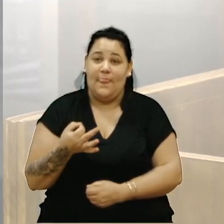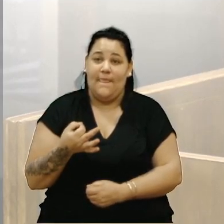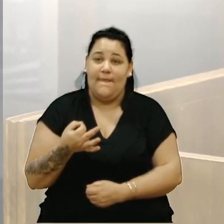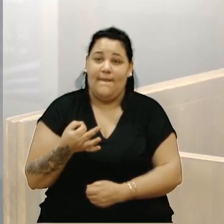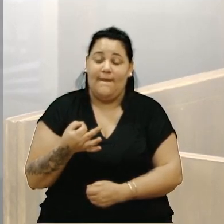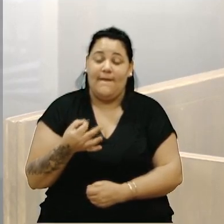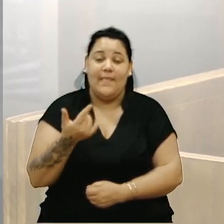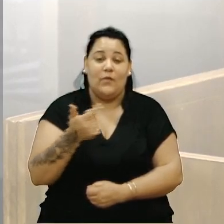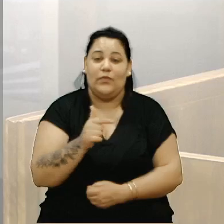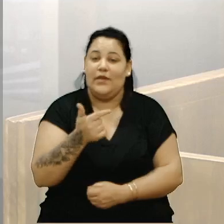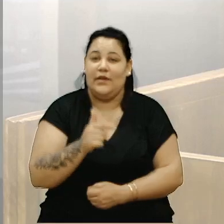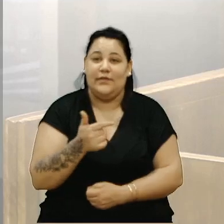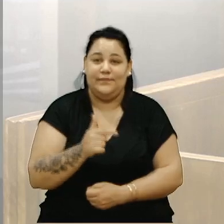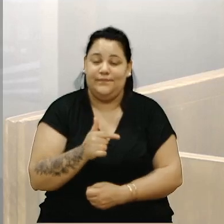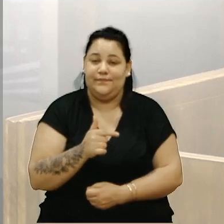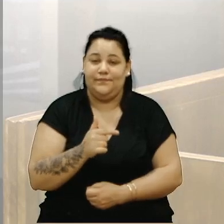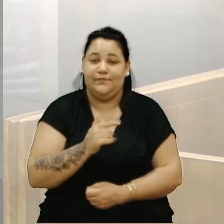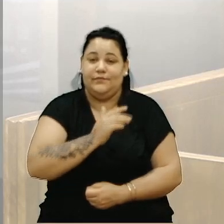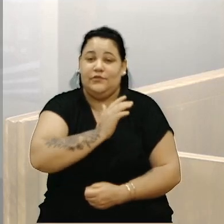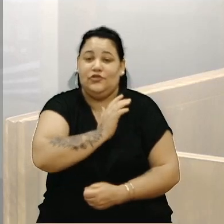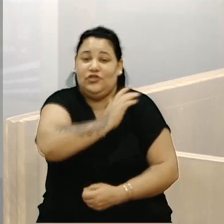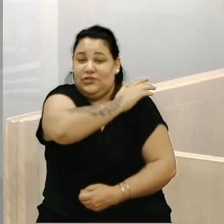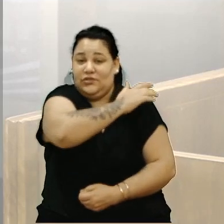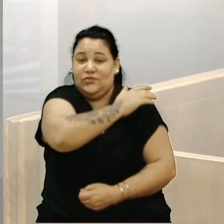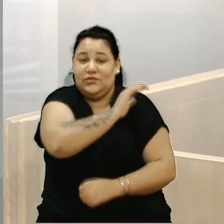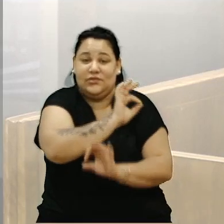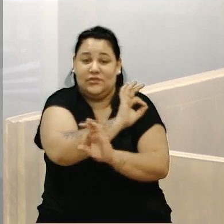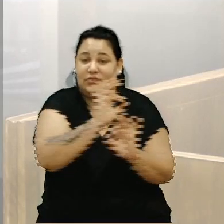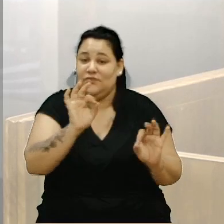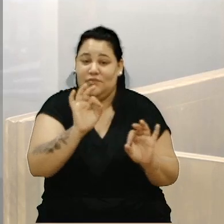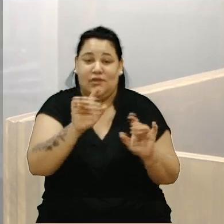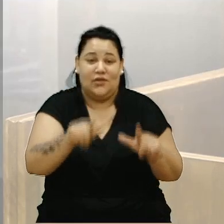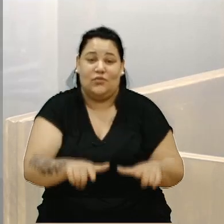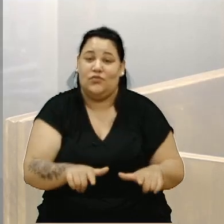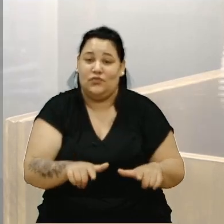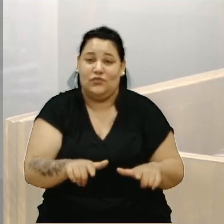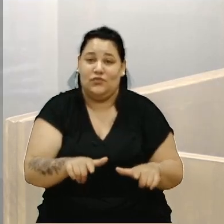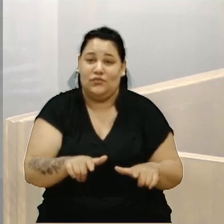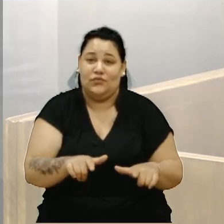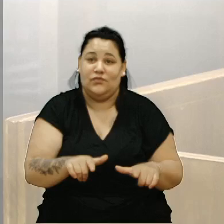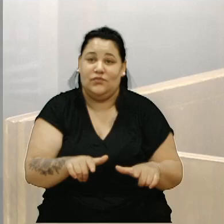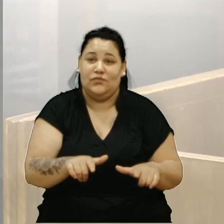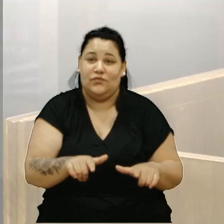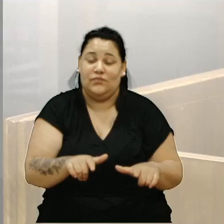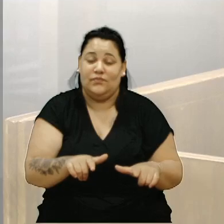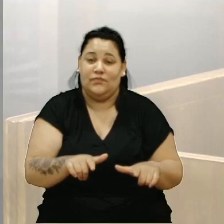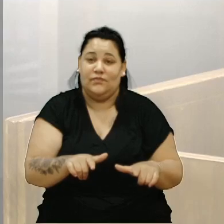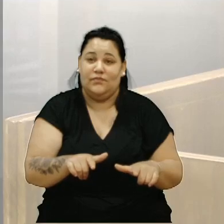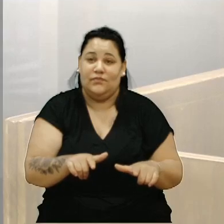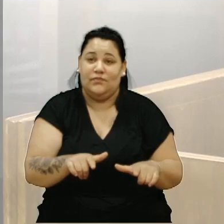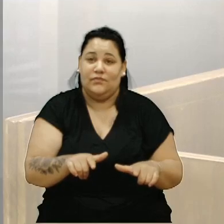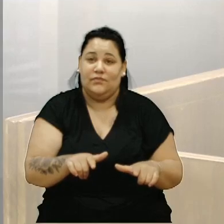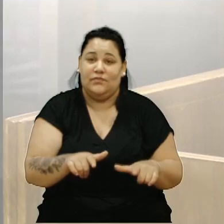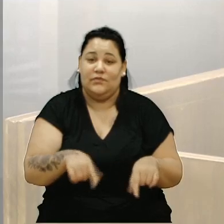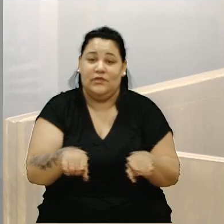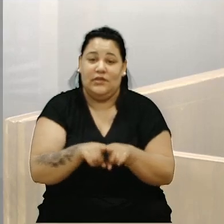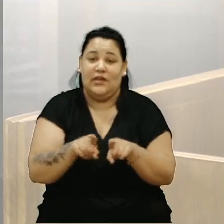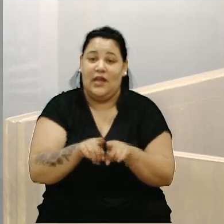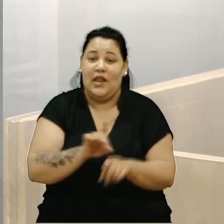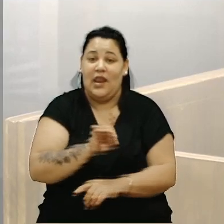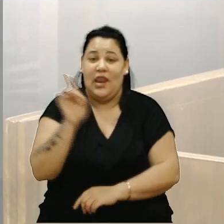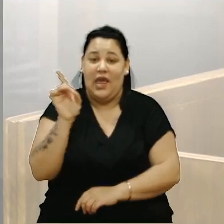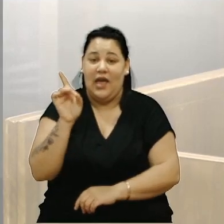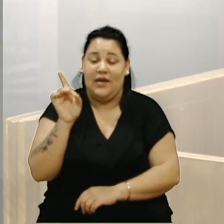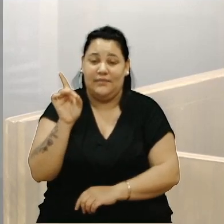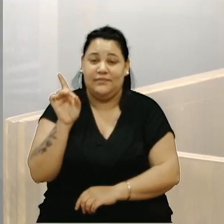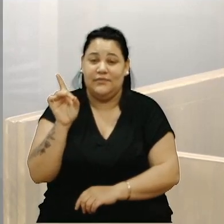não existe ditadura em lugar nenhum do mundo. Nem o Kim Jong-un, na Coreia do Norte, tem